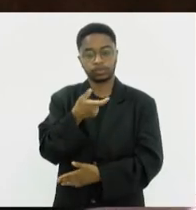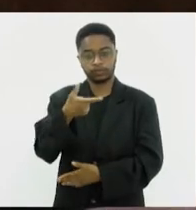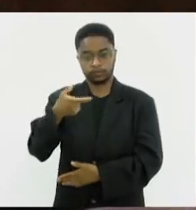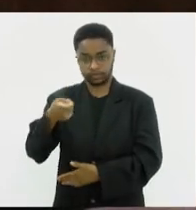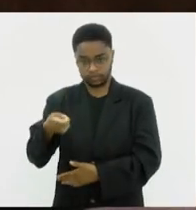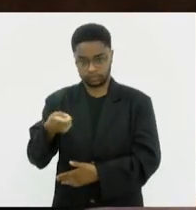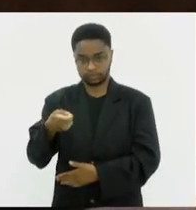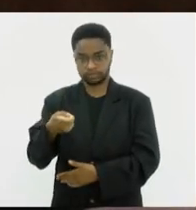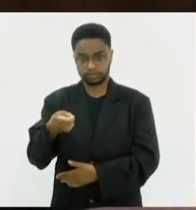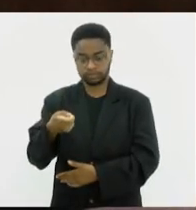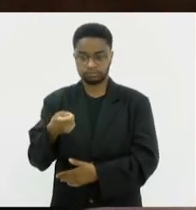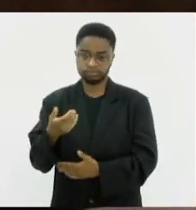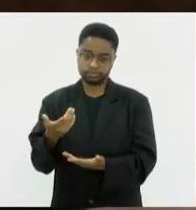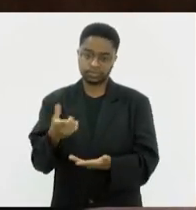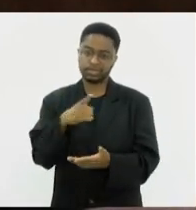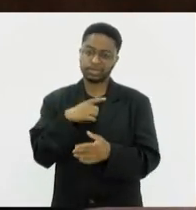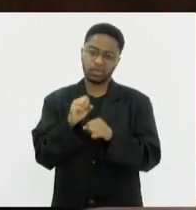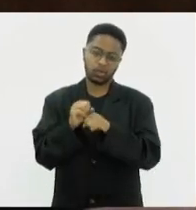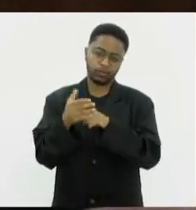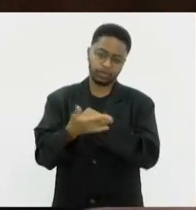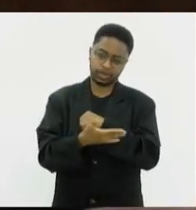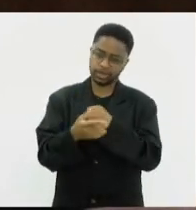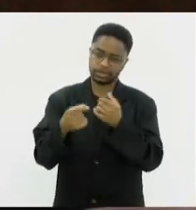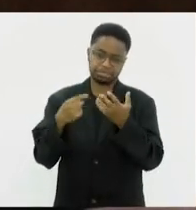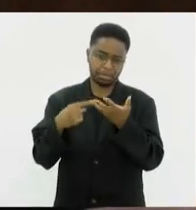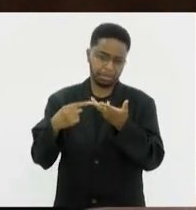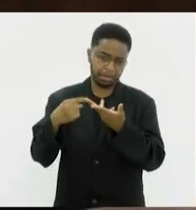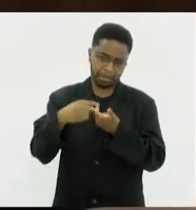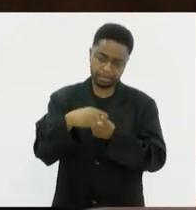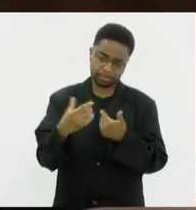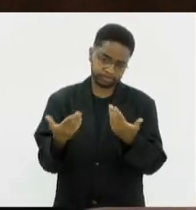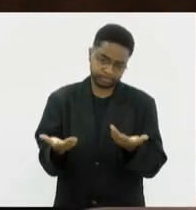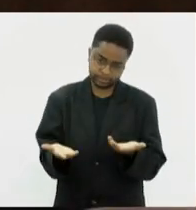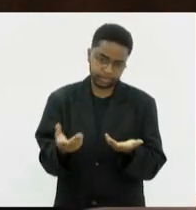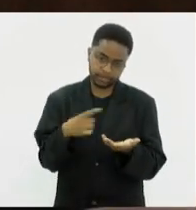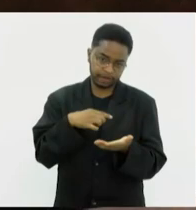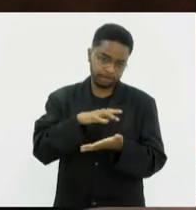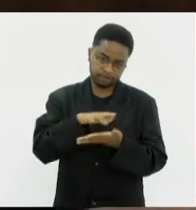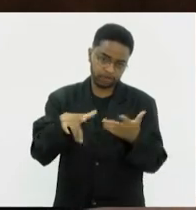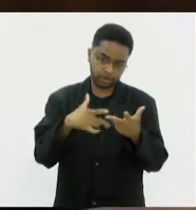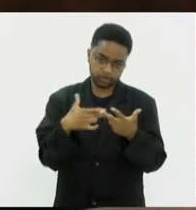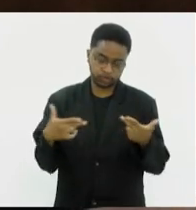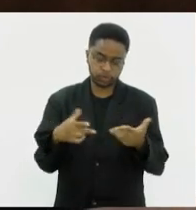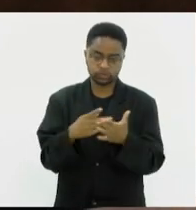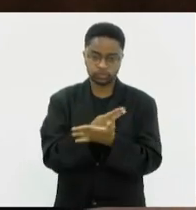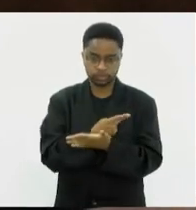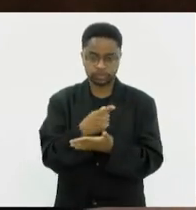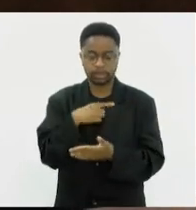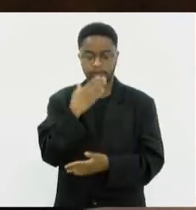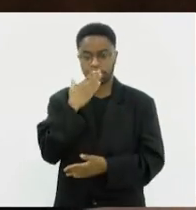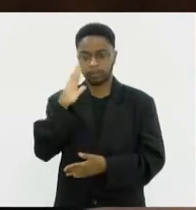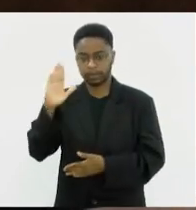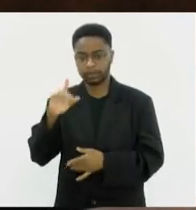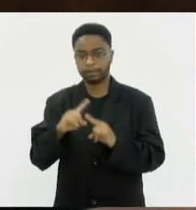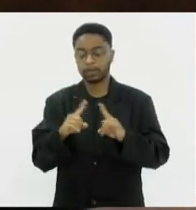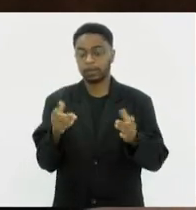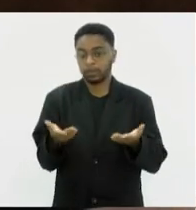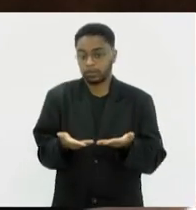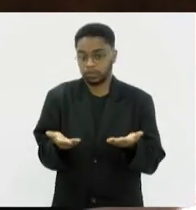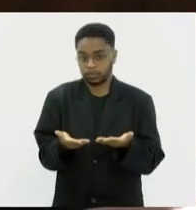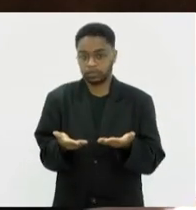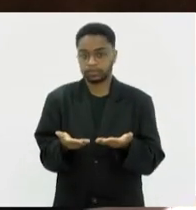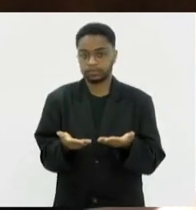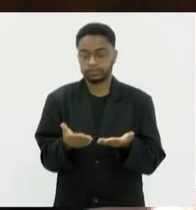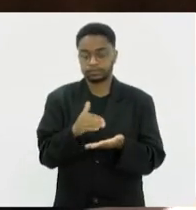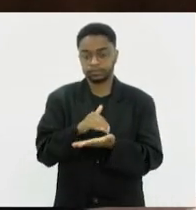2020. Teve Covid, etc. Houve várias cobranças, várias promessas e, recentemente,